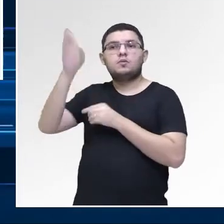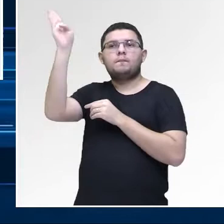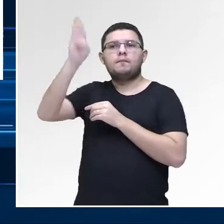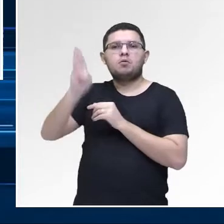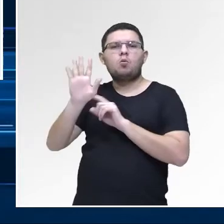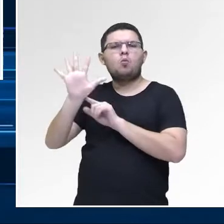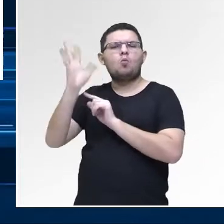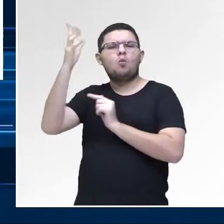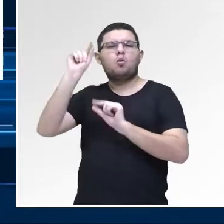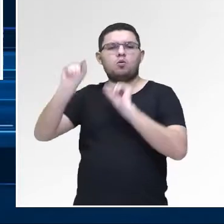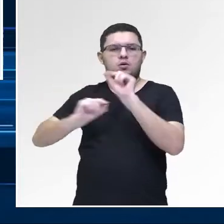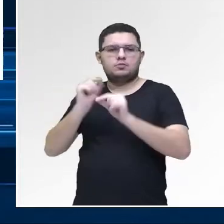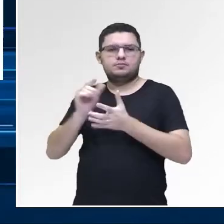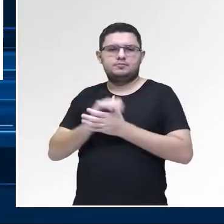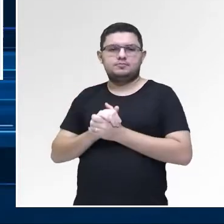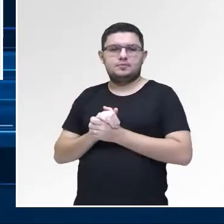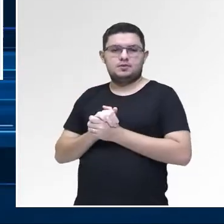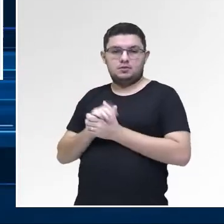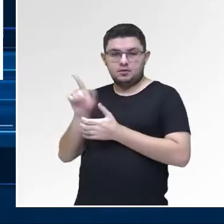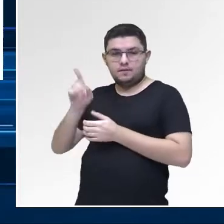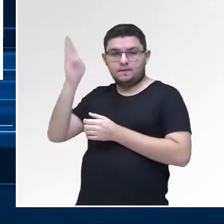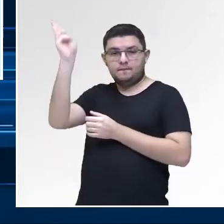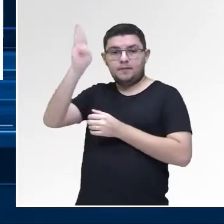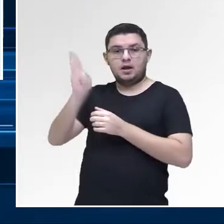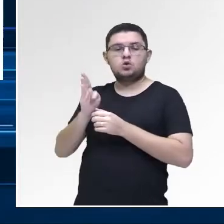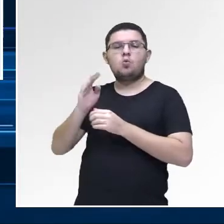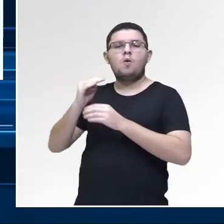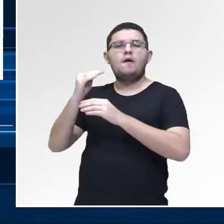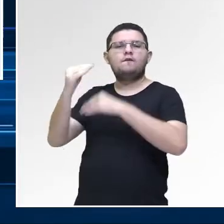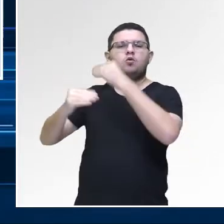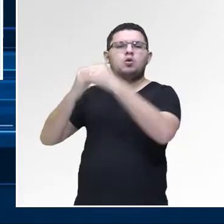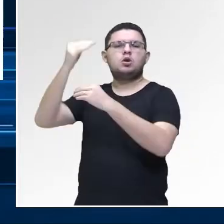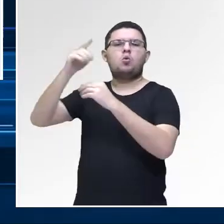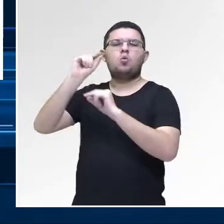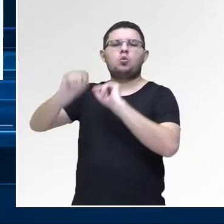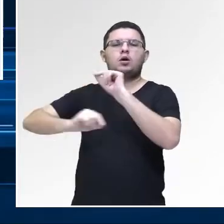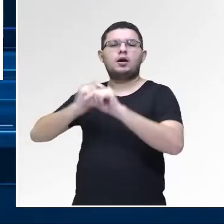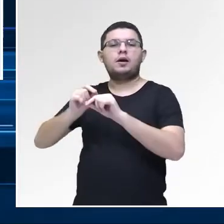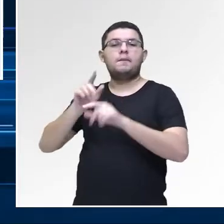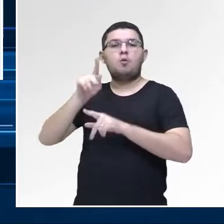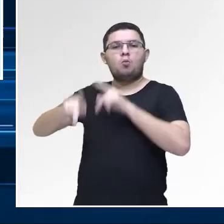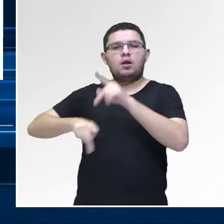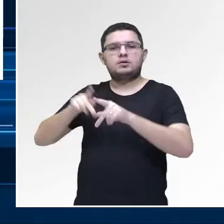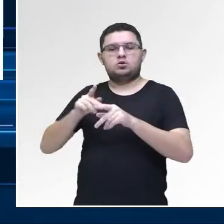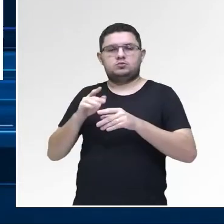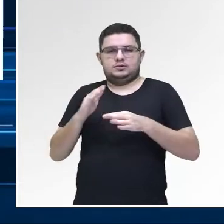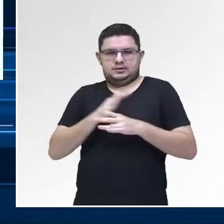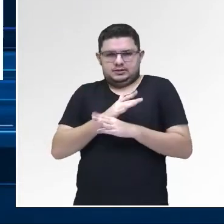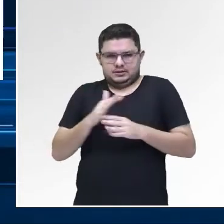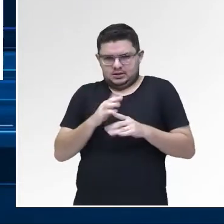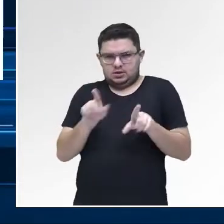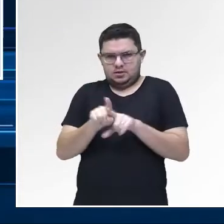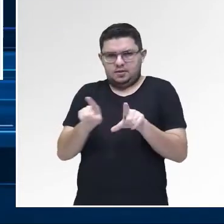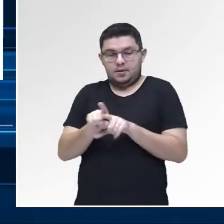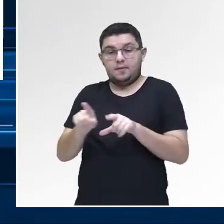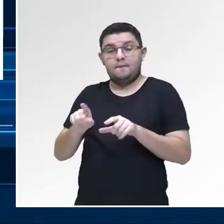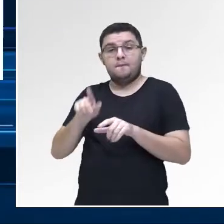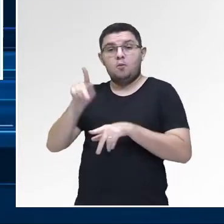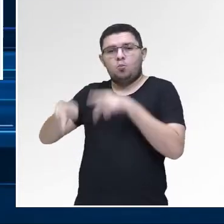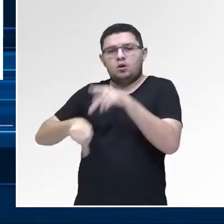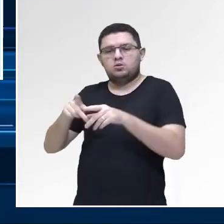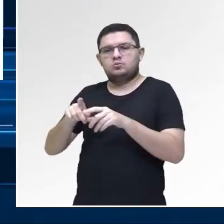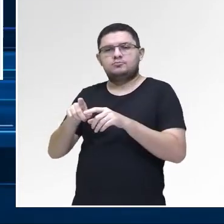da população urbana e rural desde 1940 até ali, né,